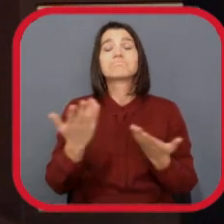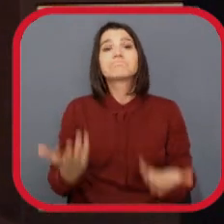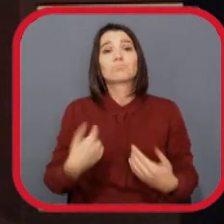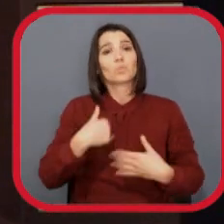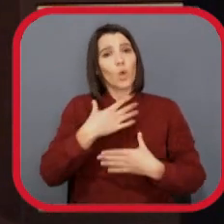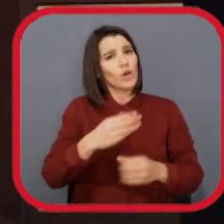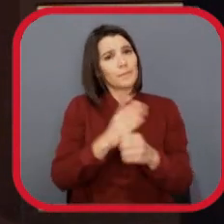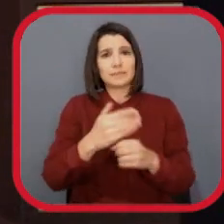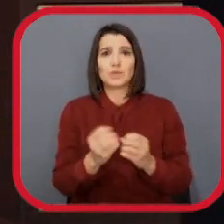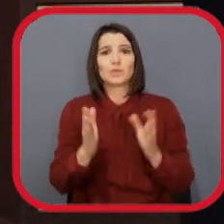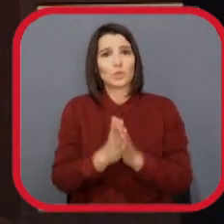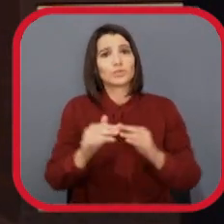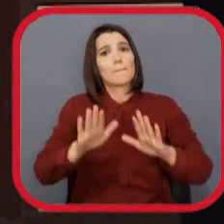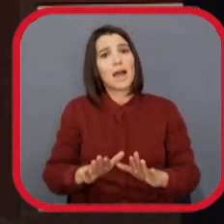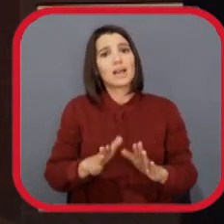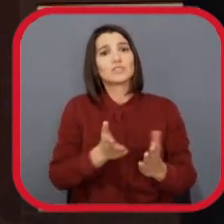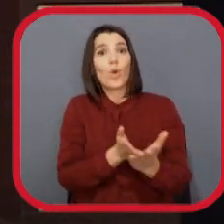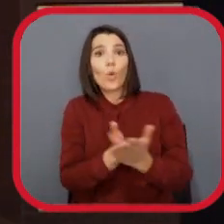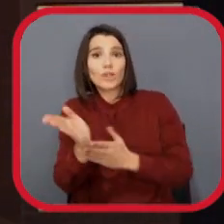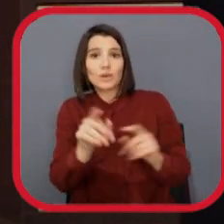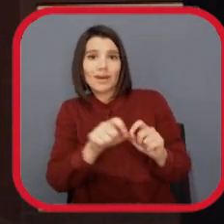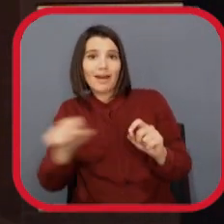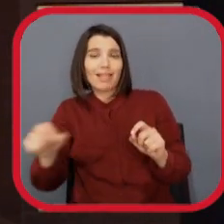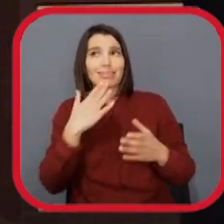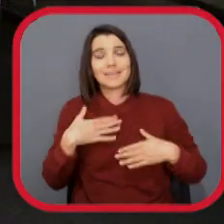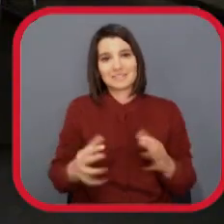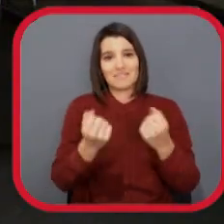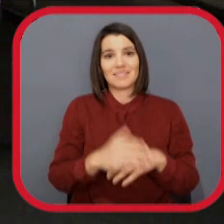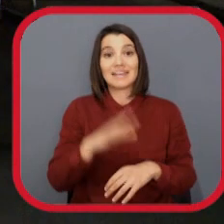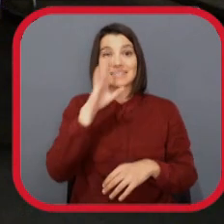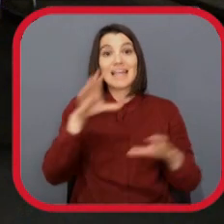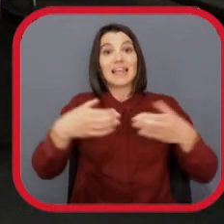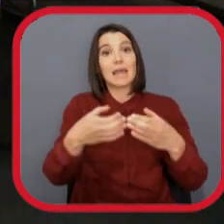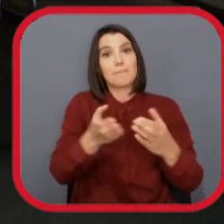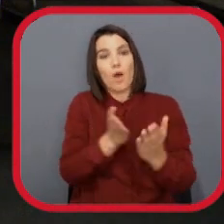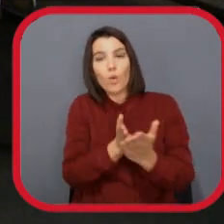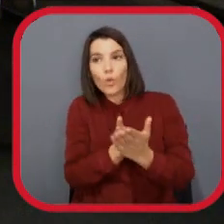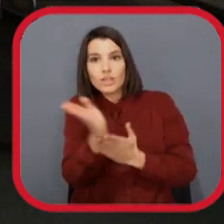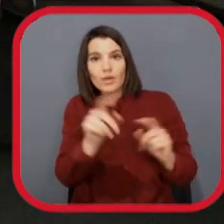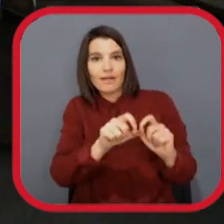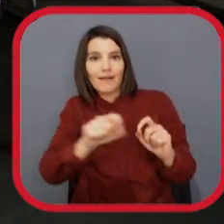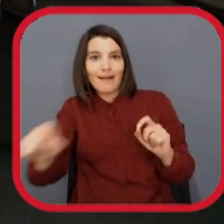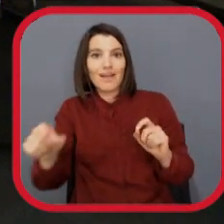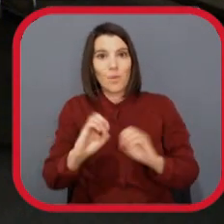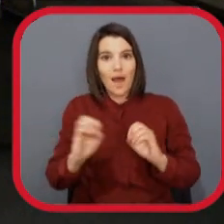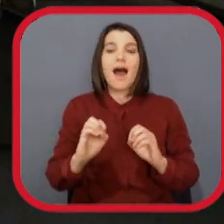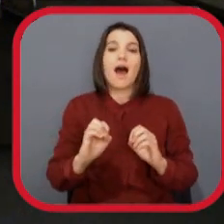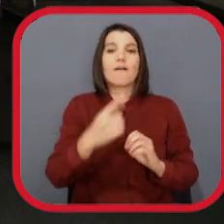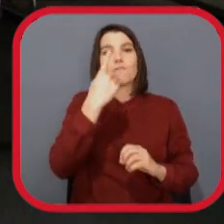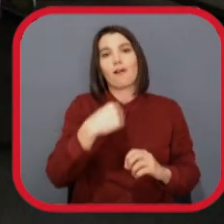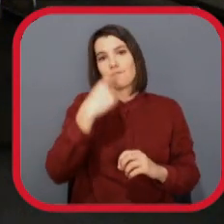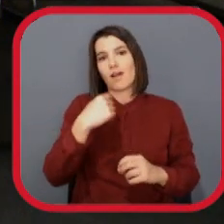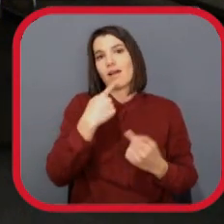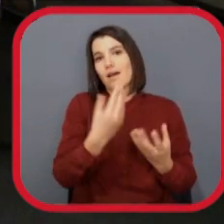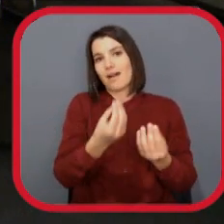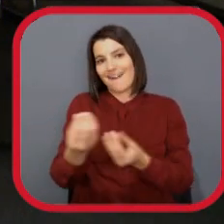Não há eu gosto dos departamentos todos, mas a continuidade salva-me. Se não houver uma equipa de continuidade, a quantidade de